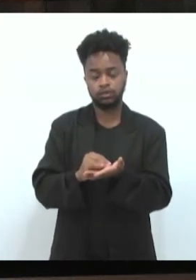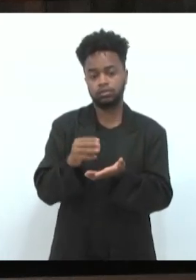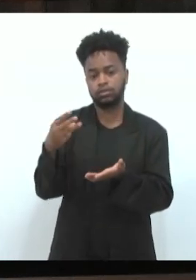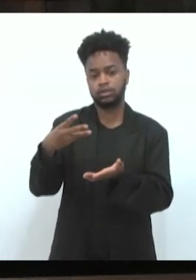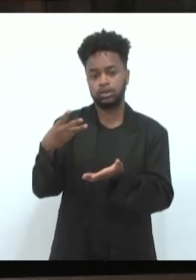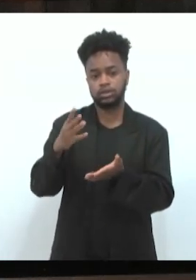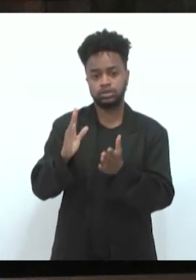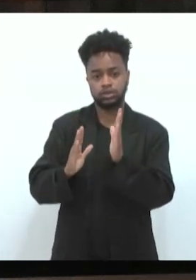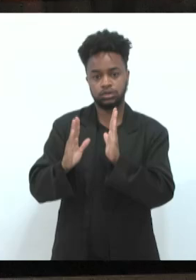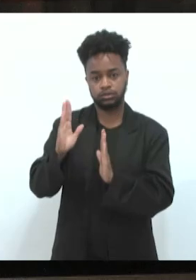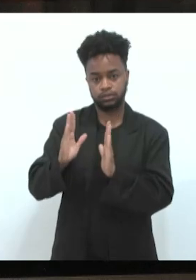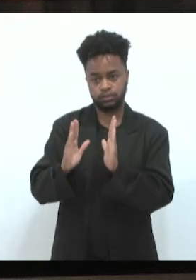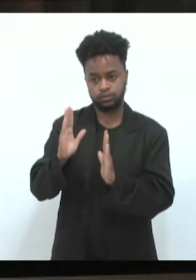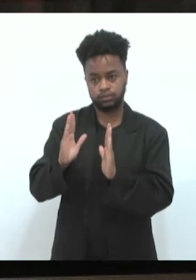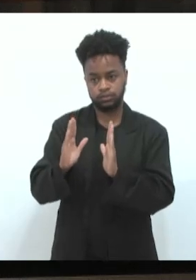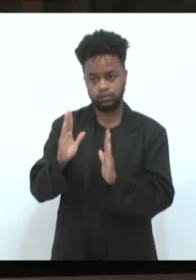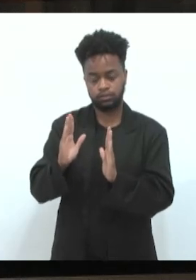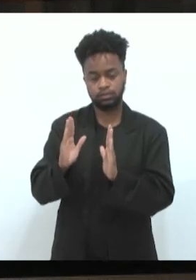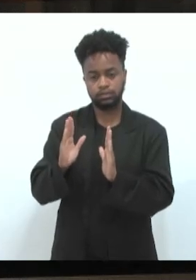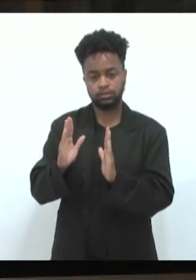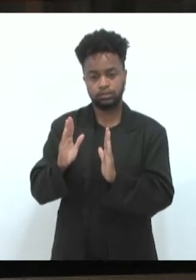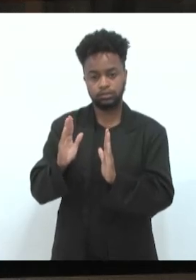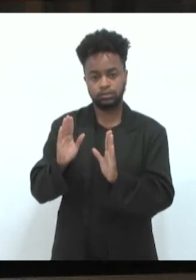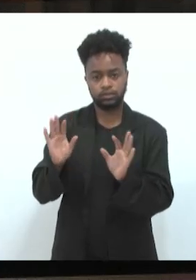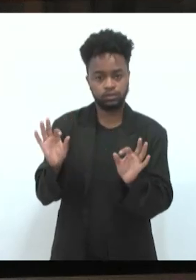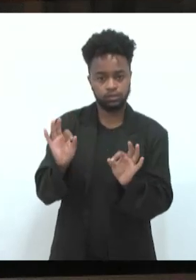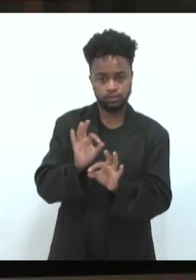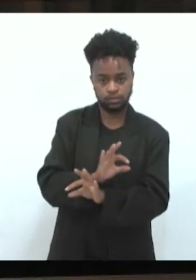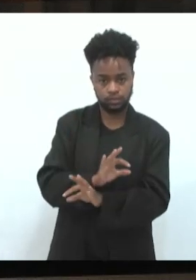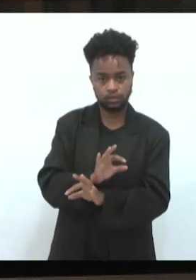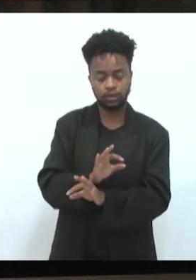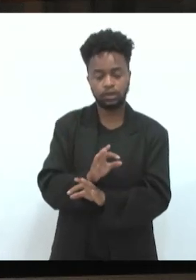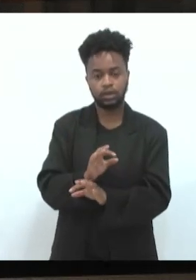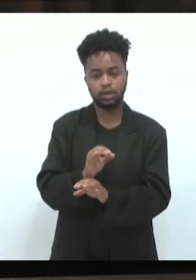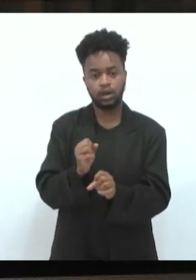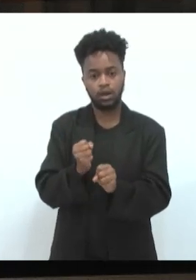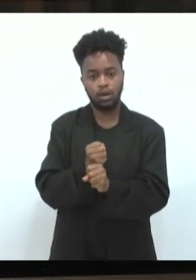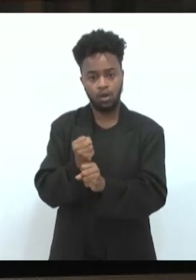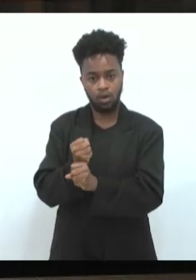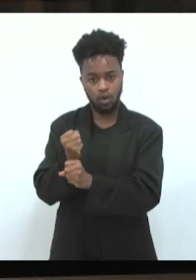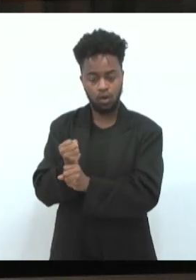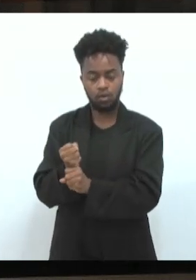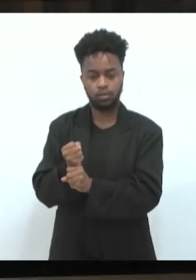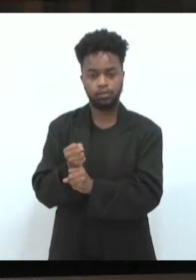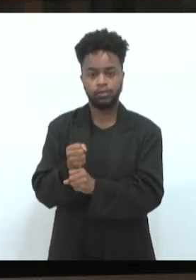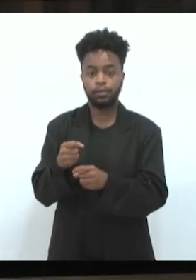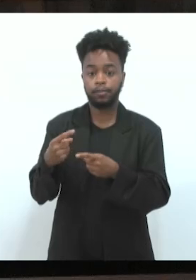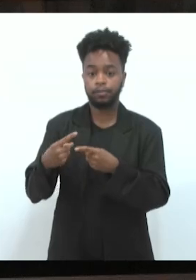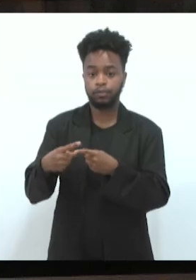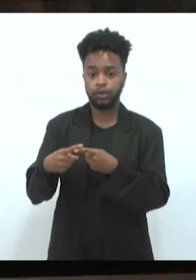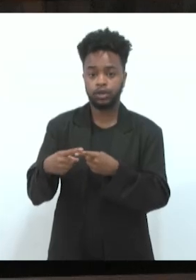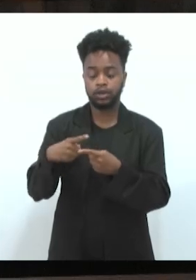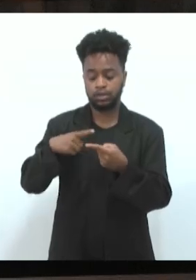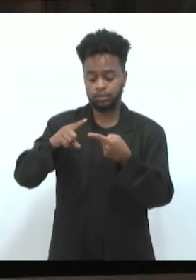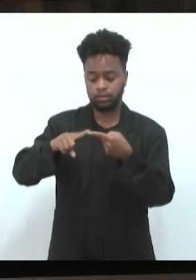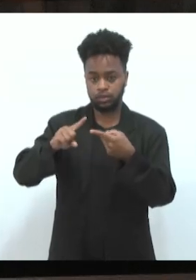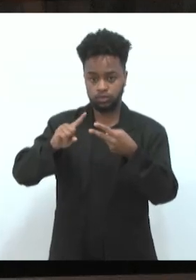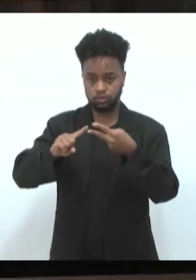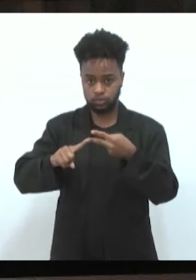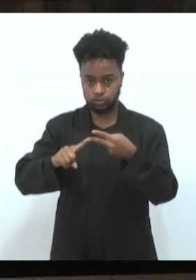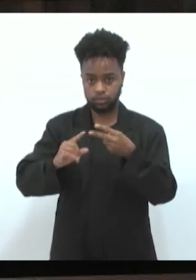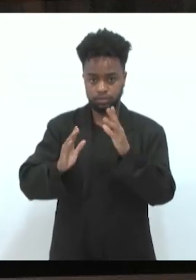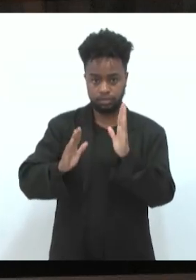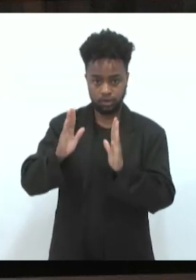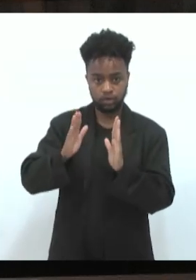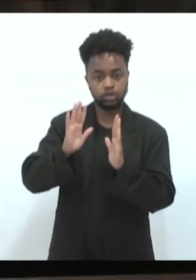terceira fase de conclusão da contenção da encosta, porque as duas primeiras fases